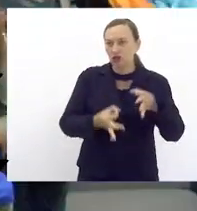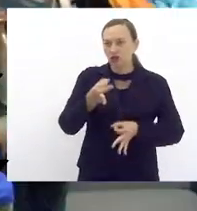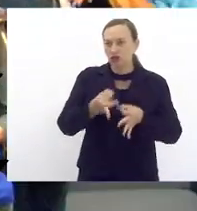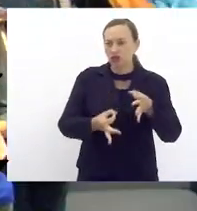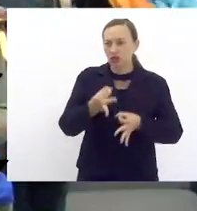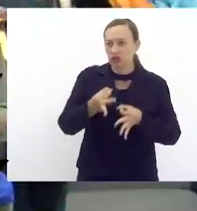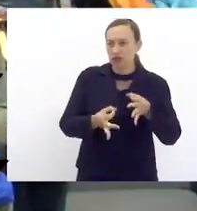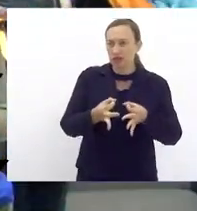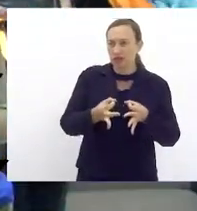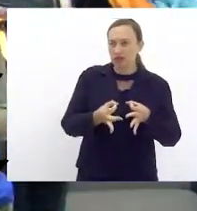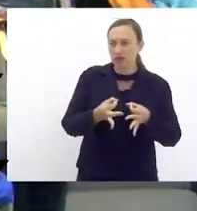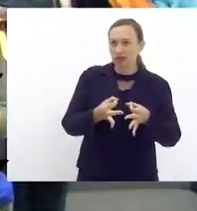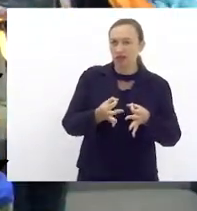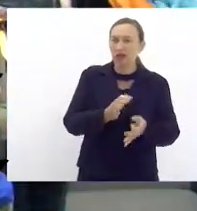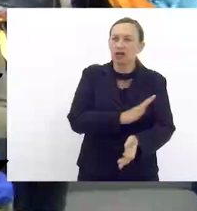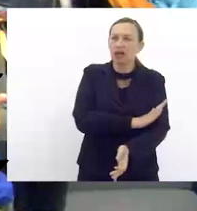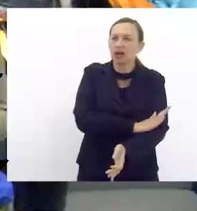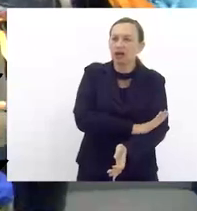Cadê o Patrick